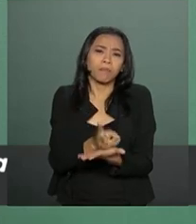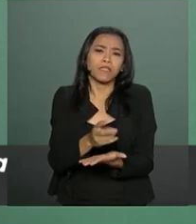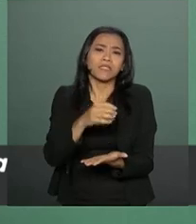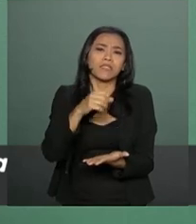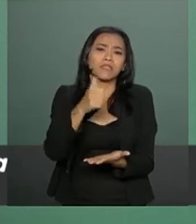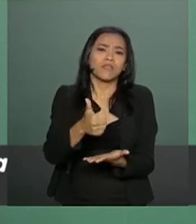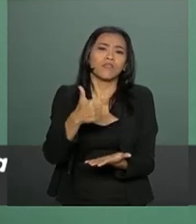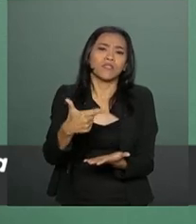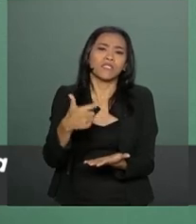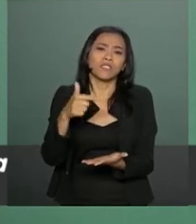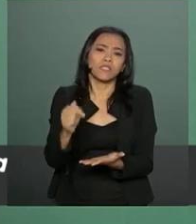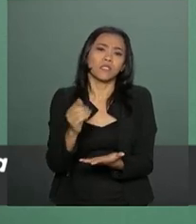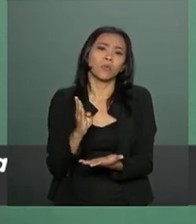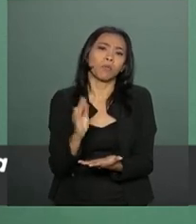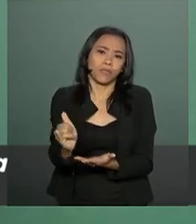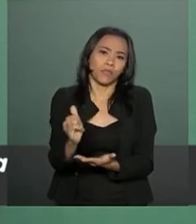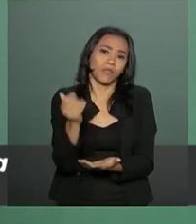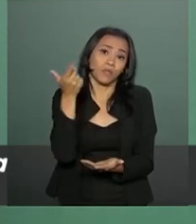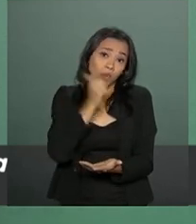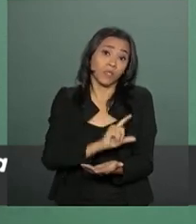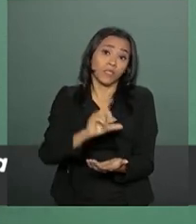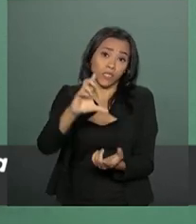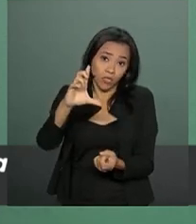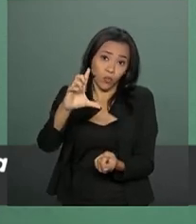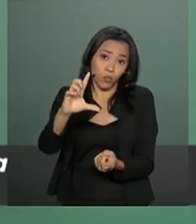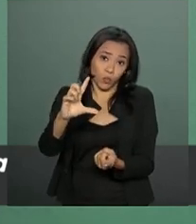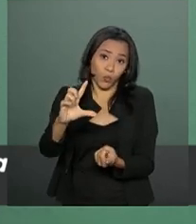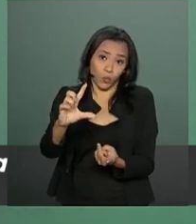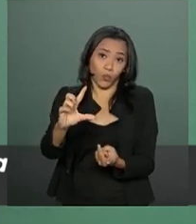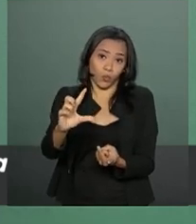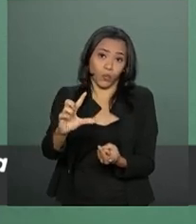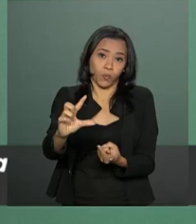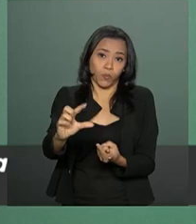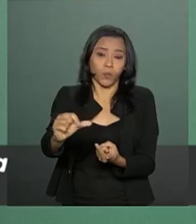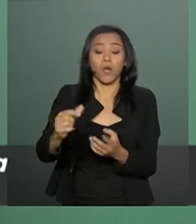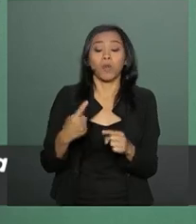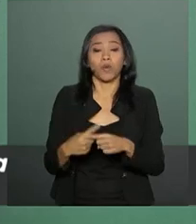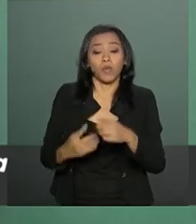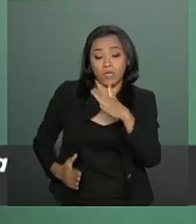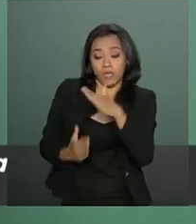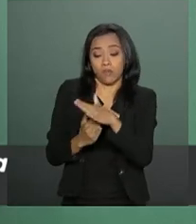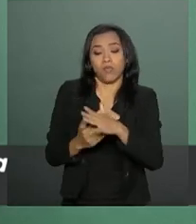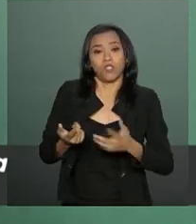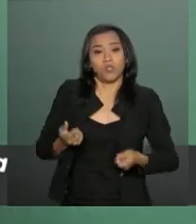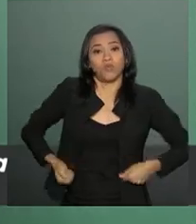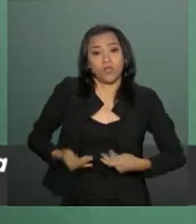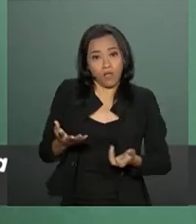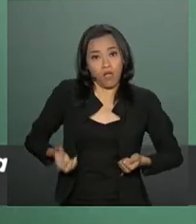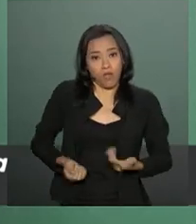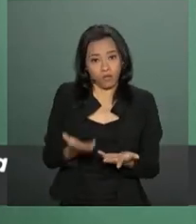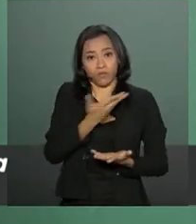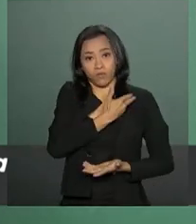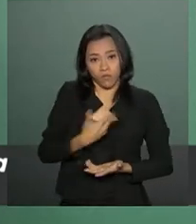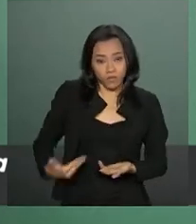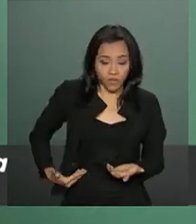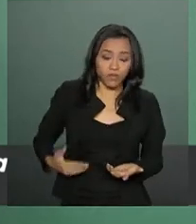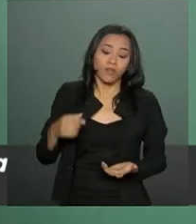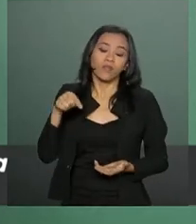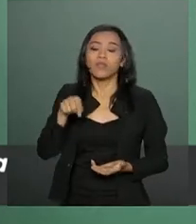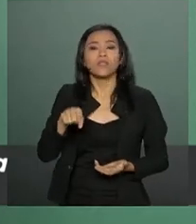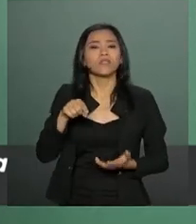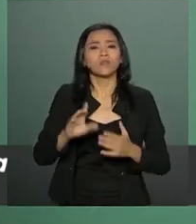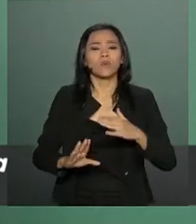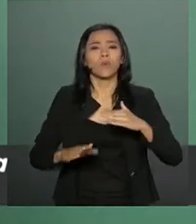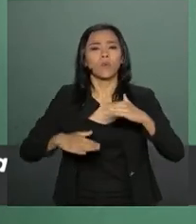bilhões portanto está dando certo o teto dos gastos públicos porque no tempo de gastos públicos há uma previsão de que este